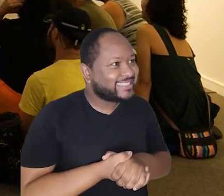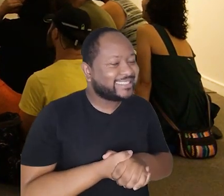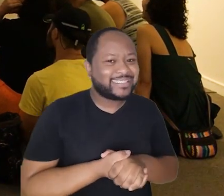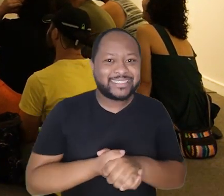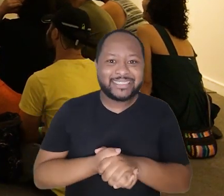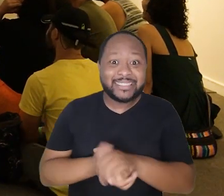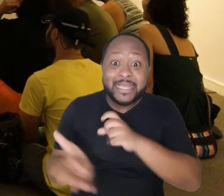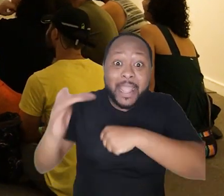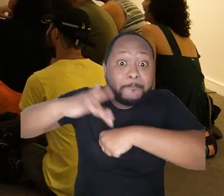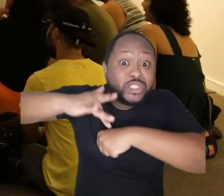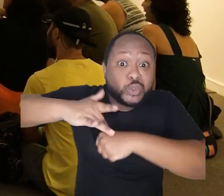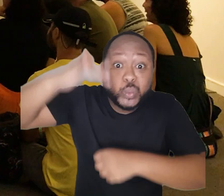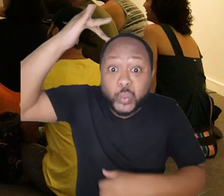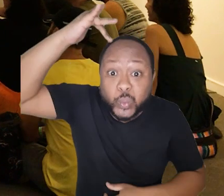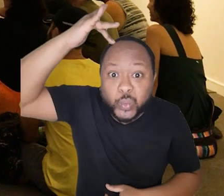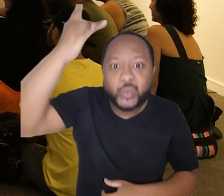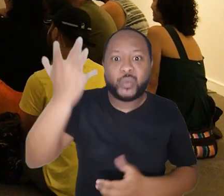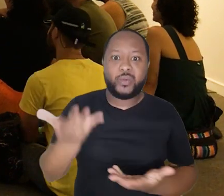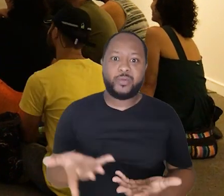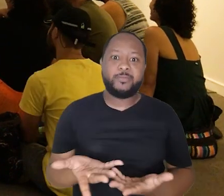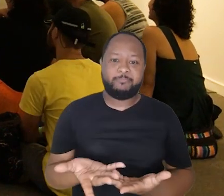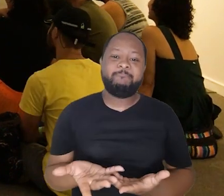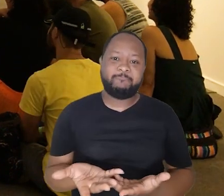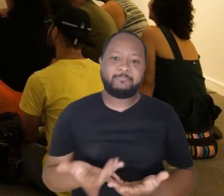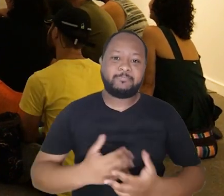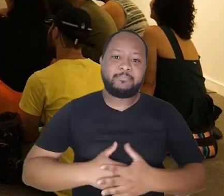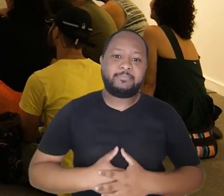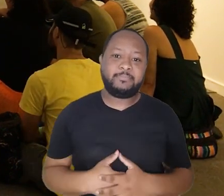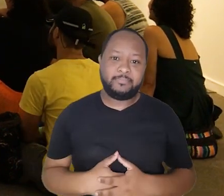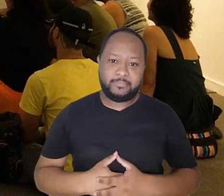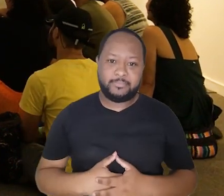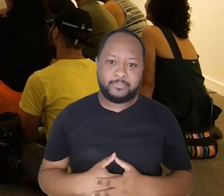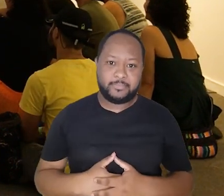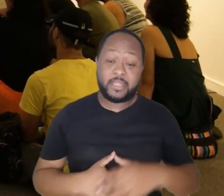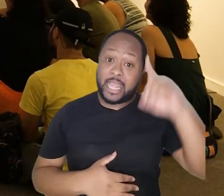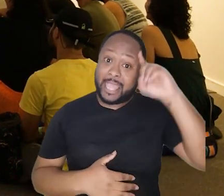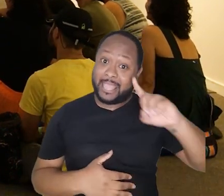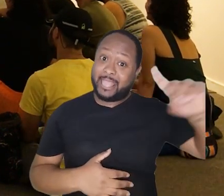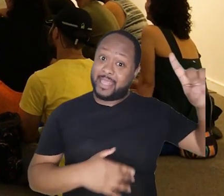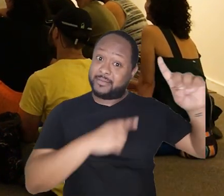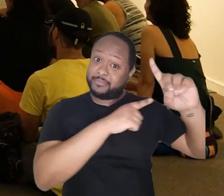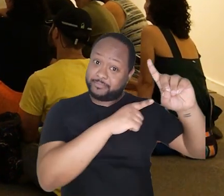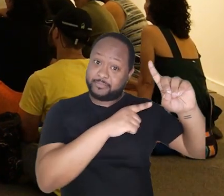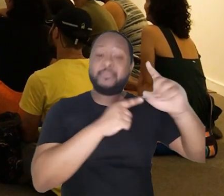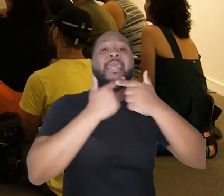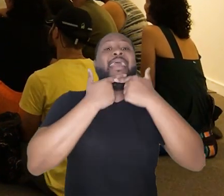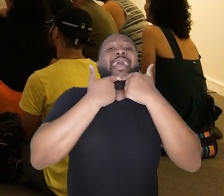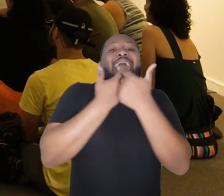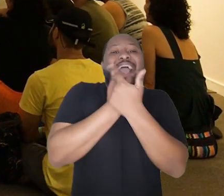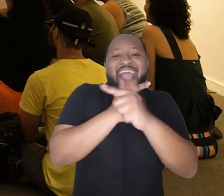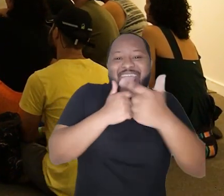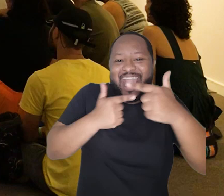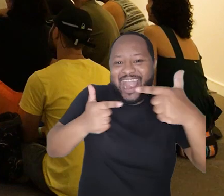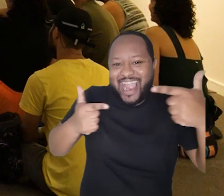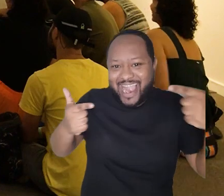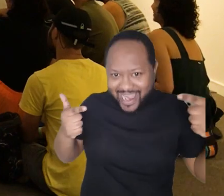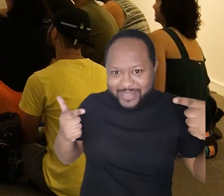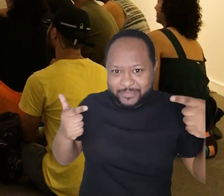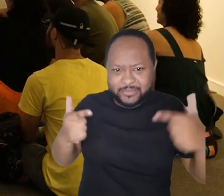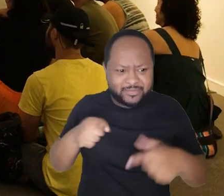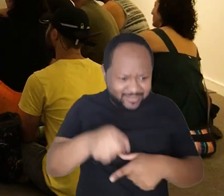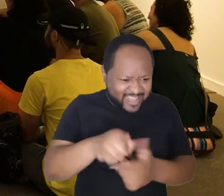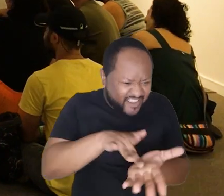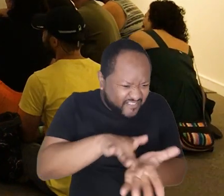Que absurdo! Cilada. Bom, o deus Niame riu na cara do Anansi. Quer fazer